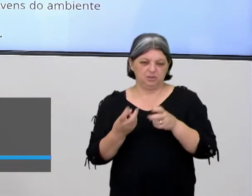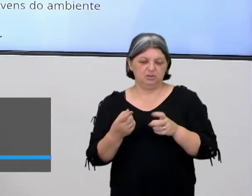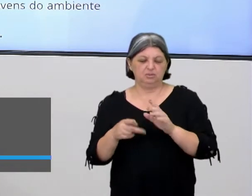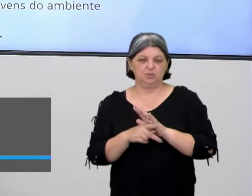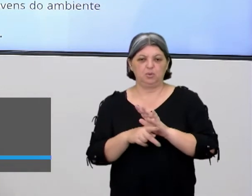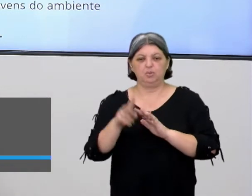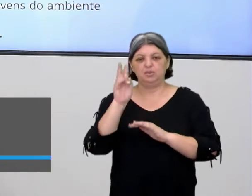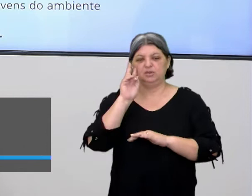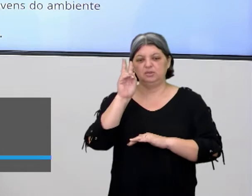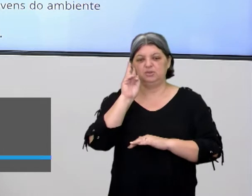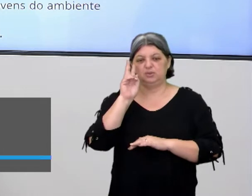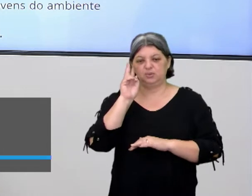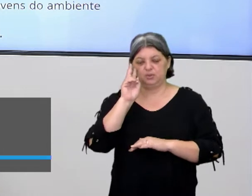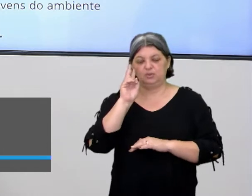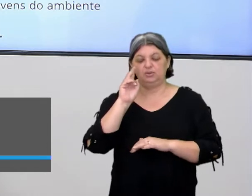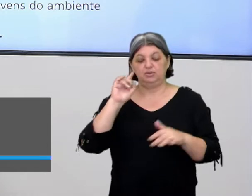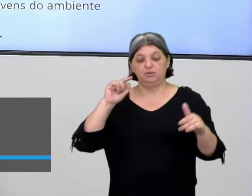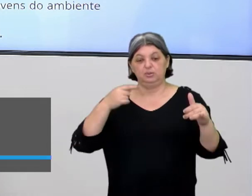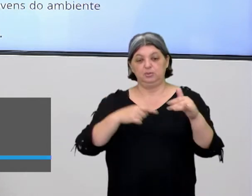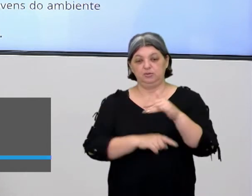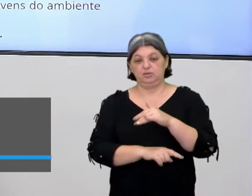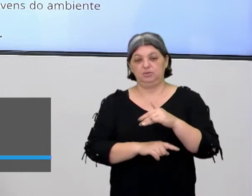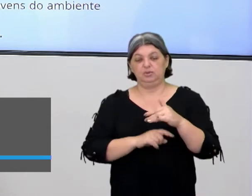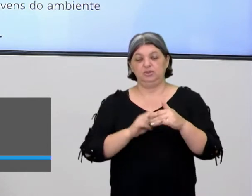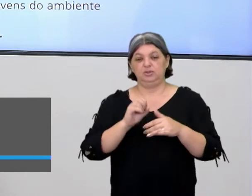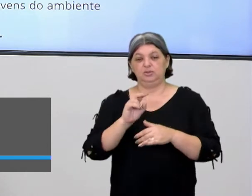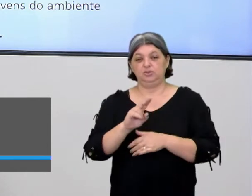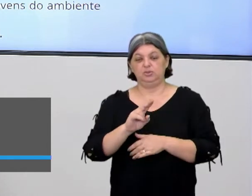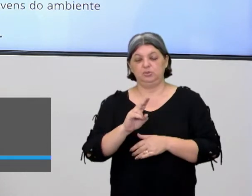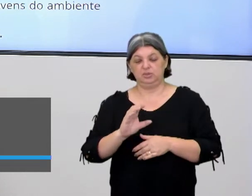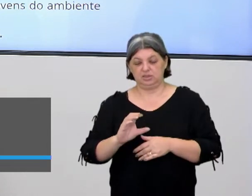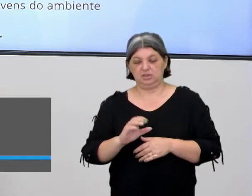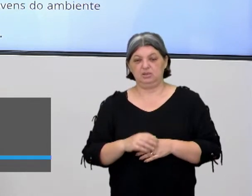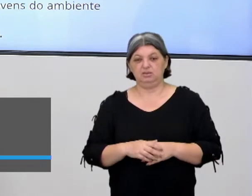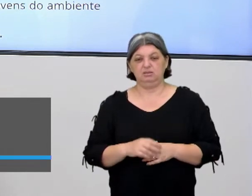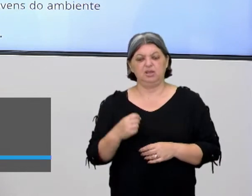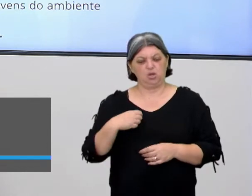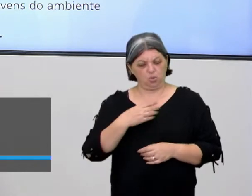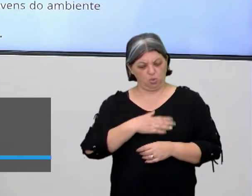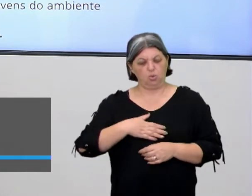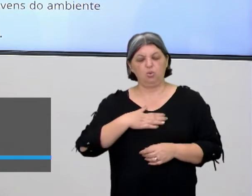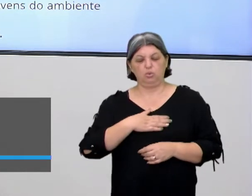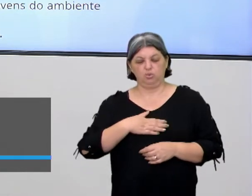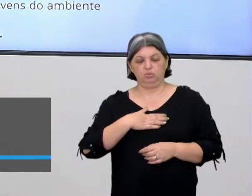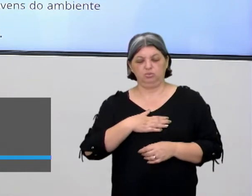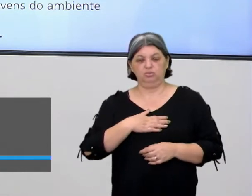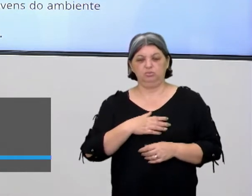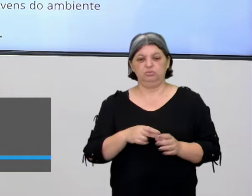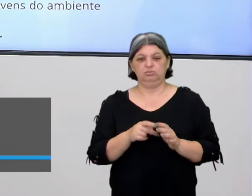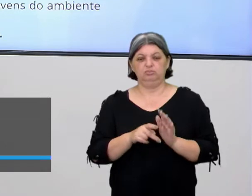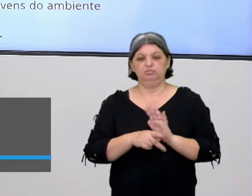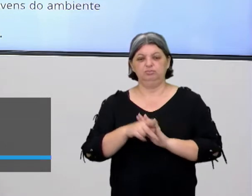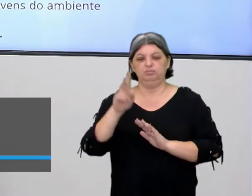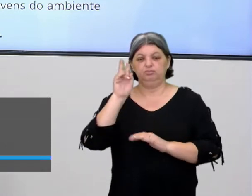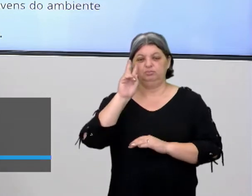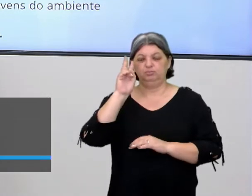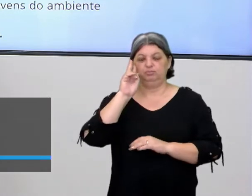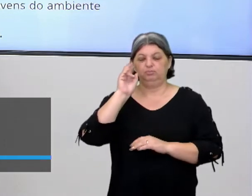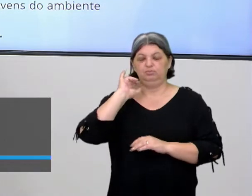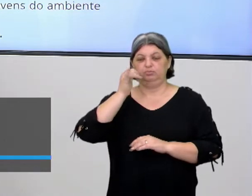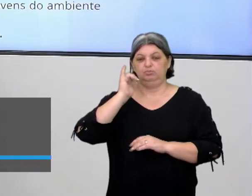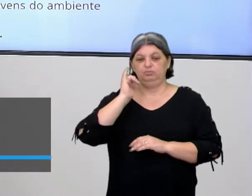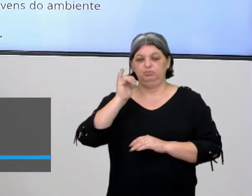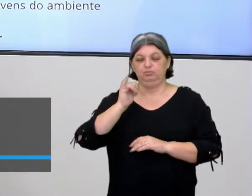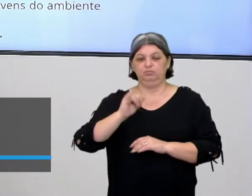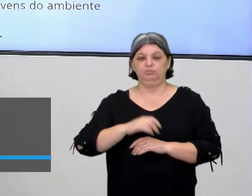históricos desse aprofundamento curricular aí, que eu particularmente gosto muito, né? O histórico desse aprofundamento curricular, né? Se